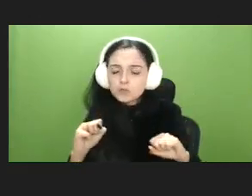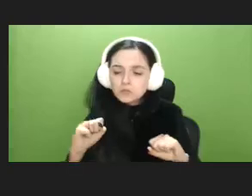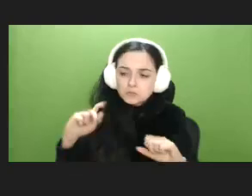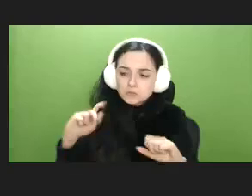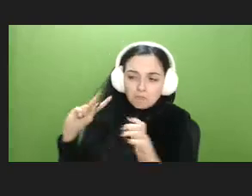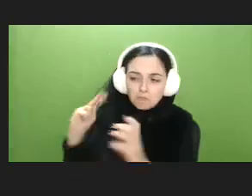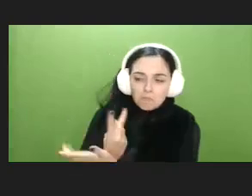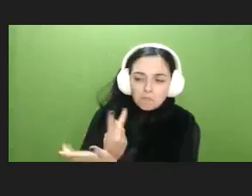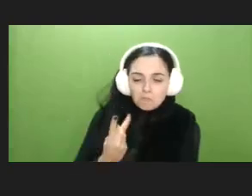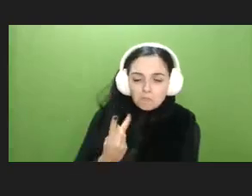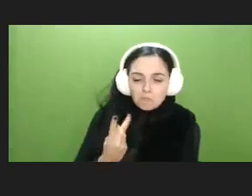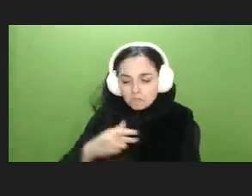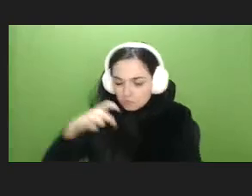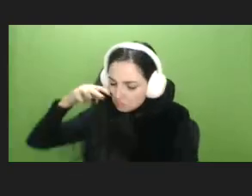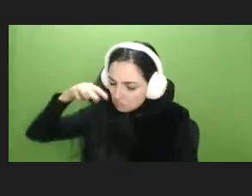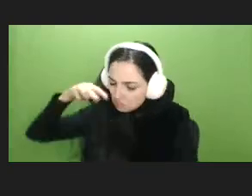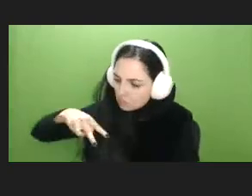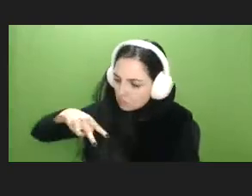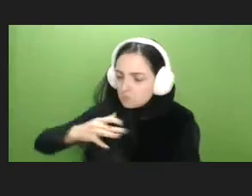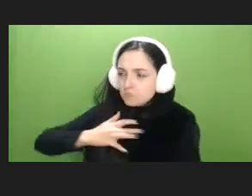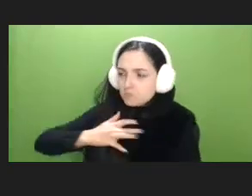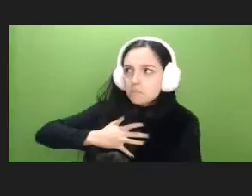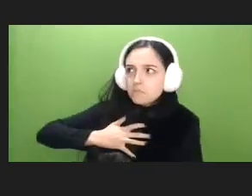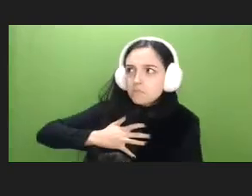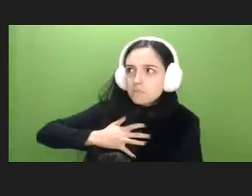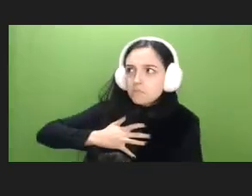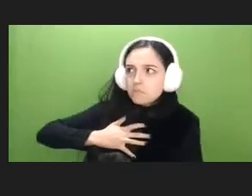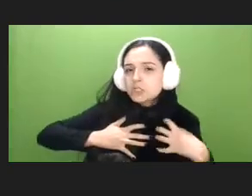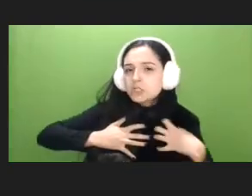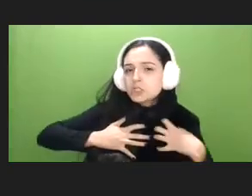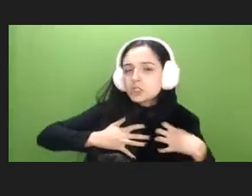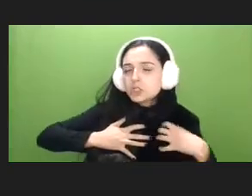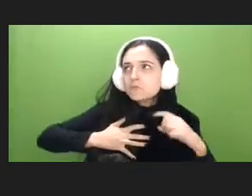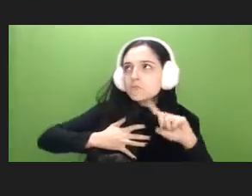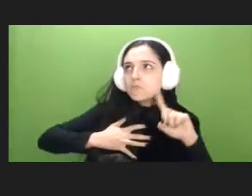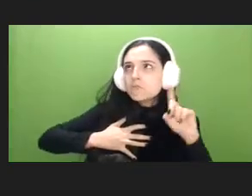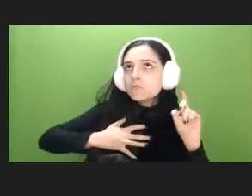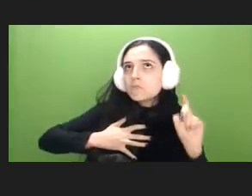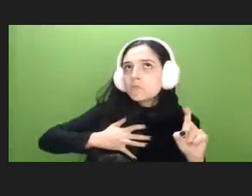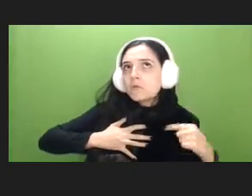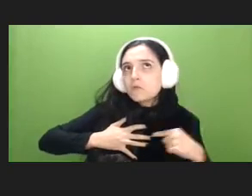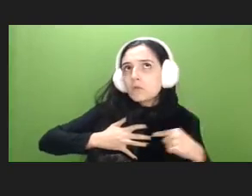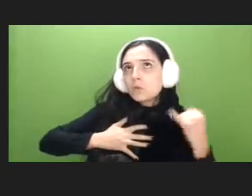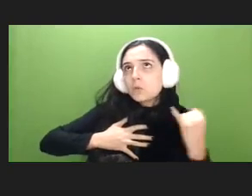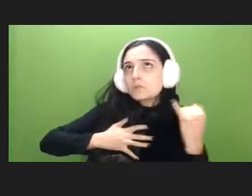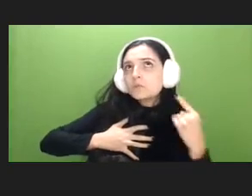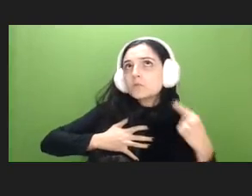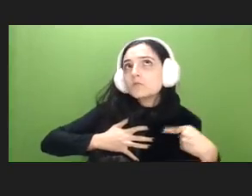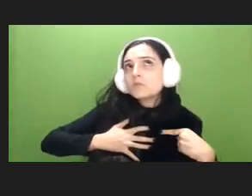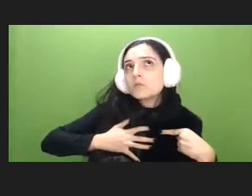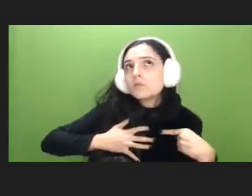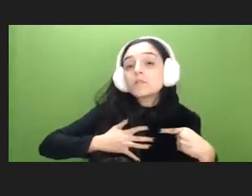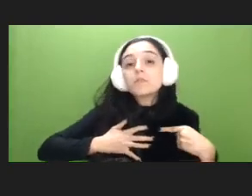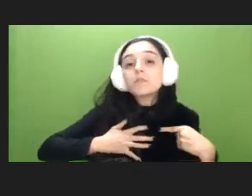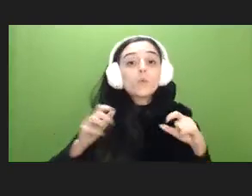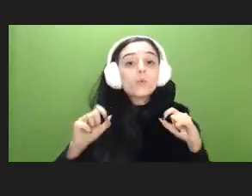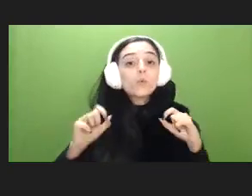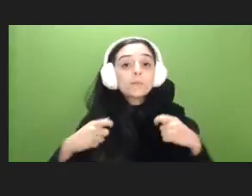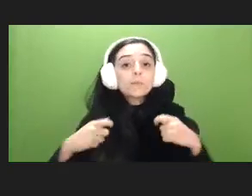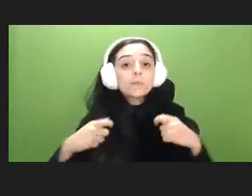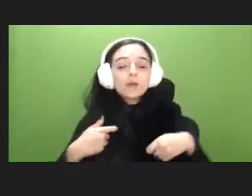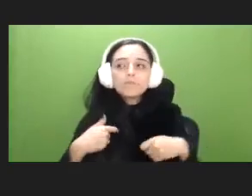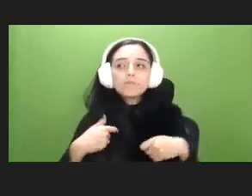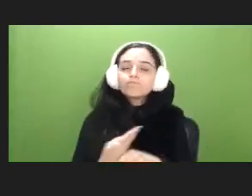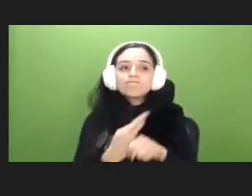ouvindo, sentindo, que pode ser importante, que deve fazer com que eu procure um médico, procure